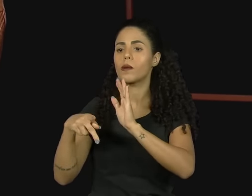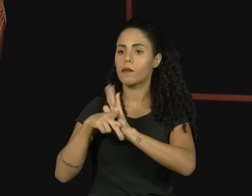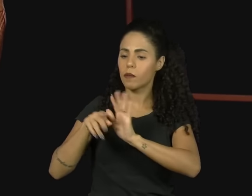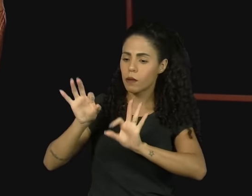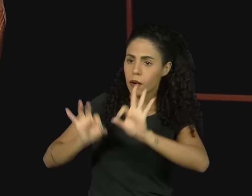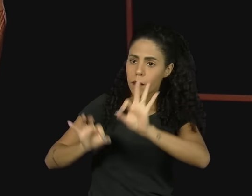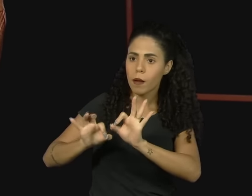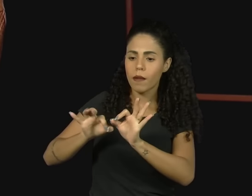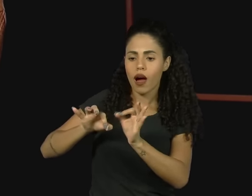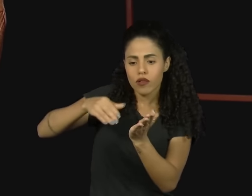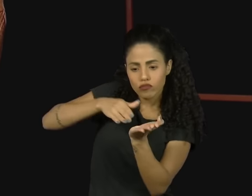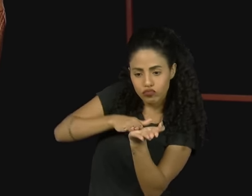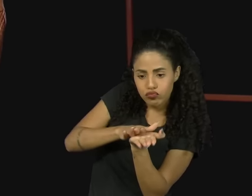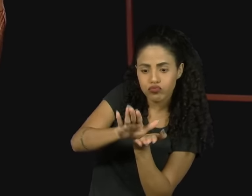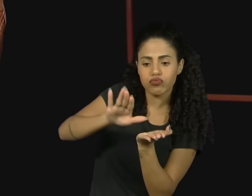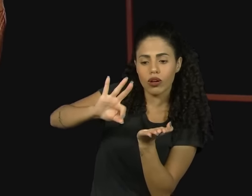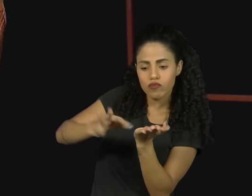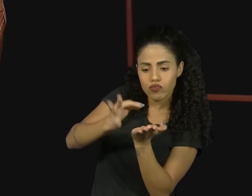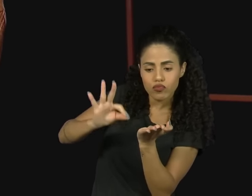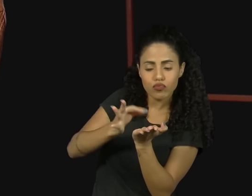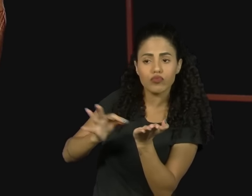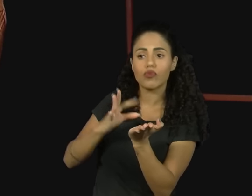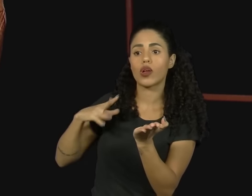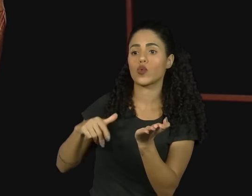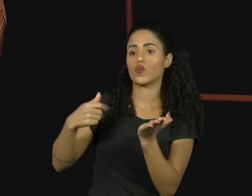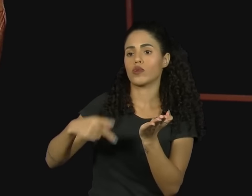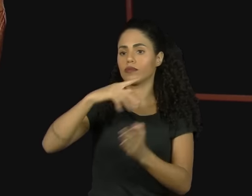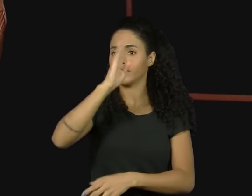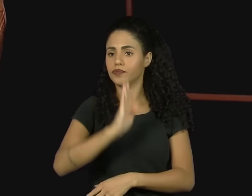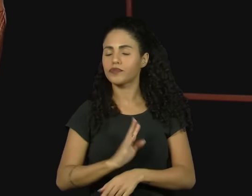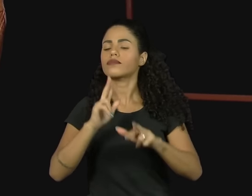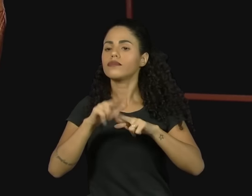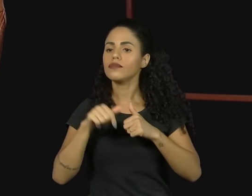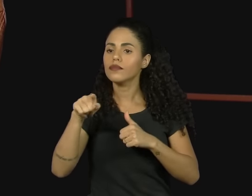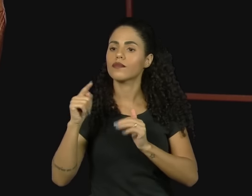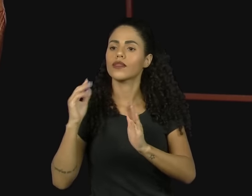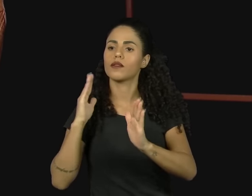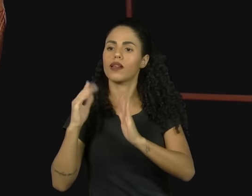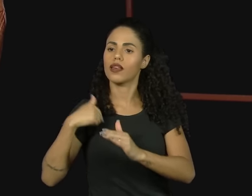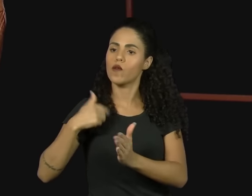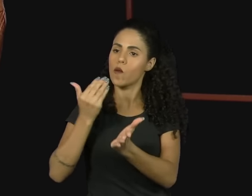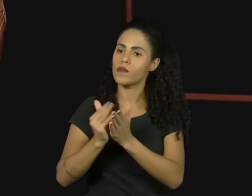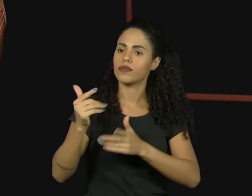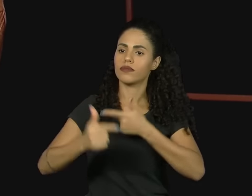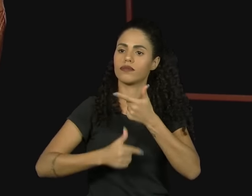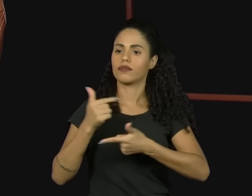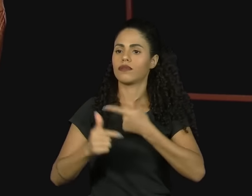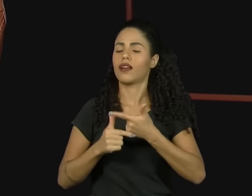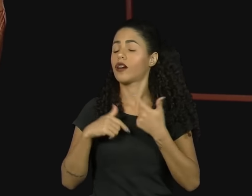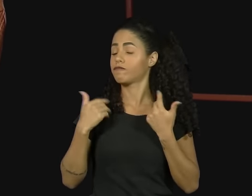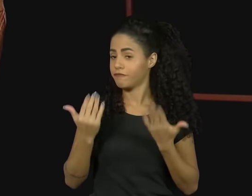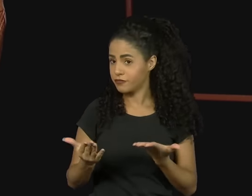confecção do Brasil, que deu aquela arrancada, foi justamente na época que eu comecei a trabalhar nas revistas.